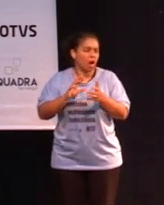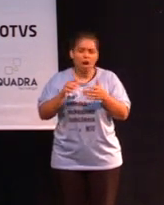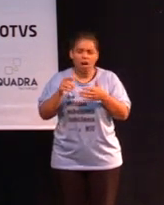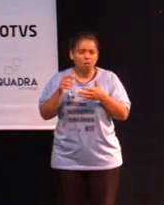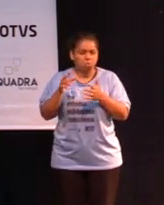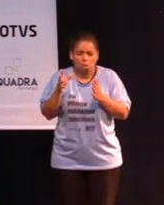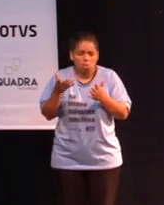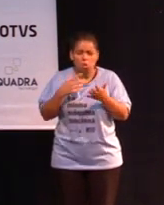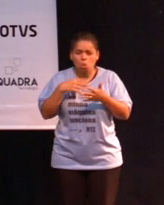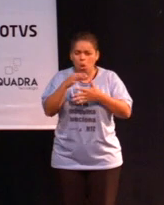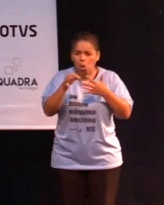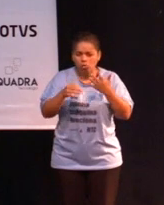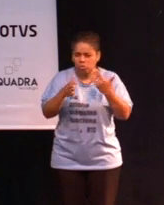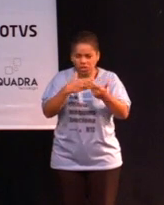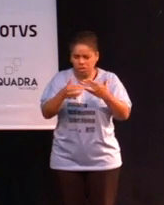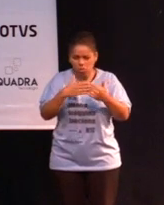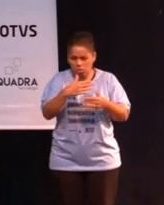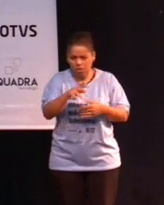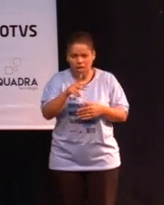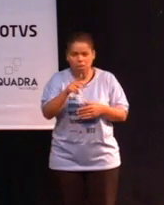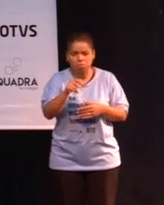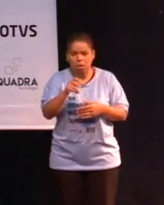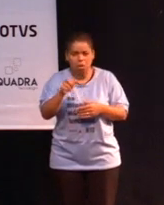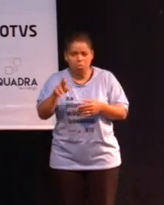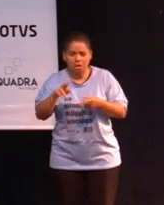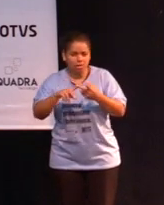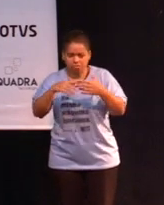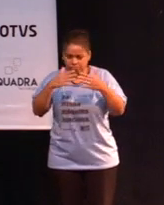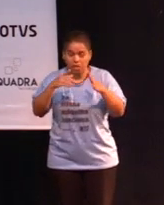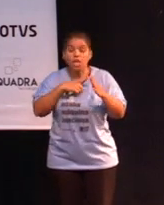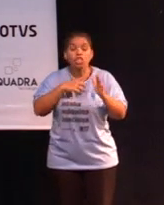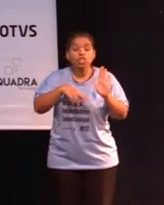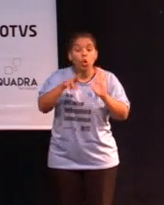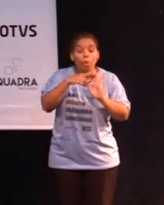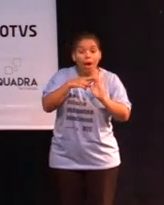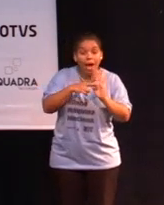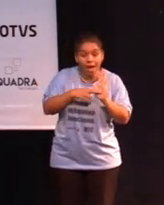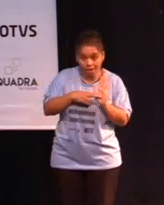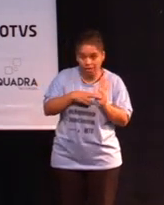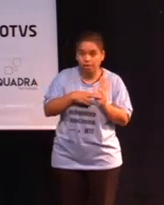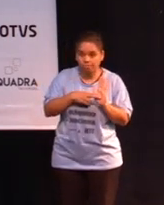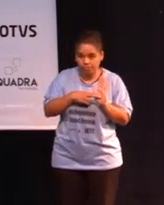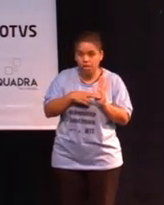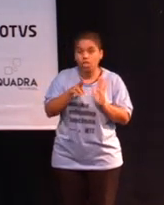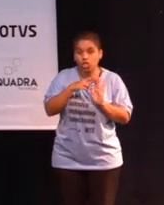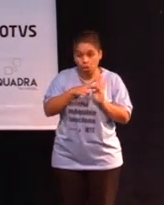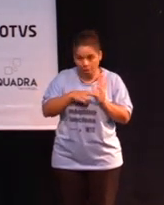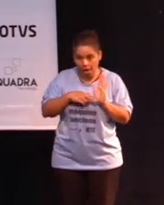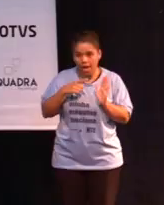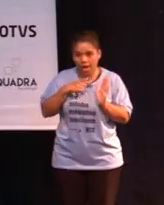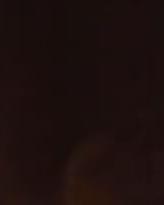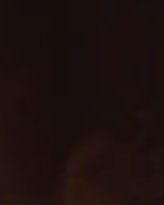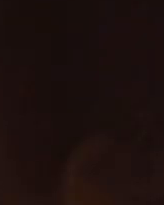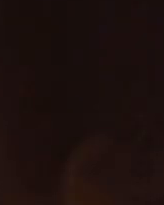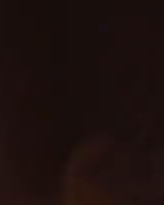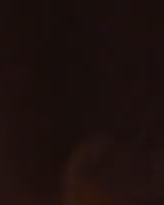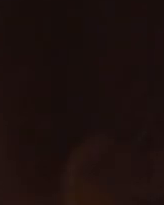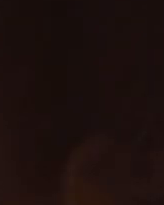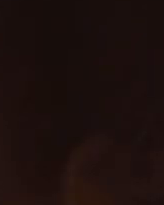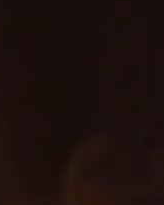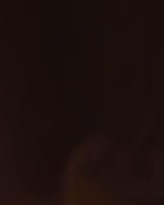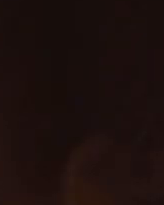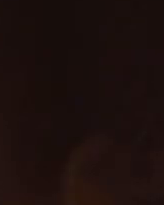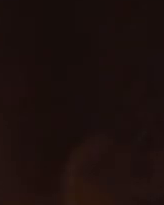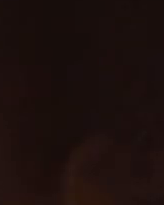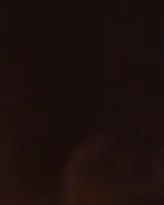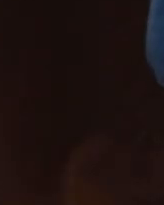ptf1 desses aí tinha uma regra um determinado um determinado instrução que ele dava lá que o que fazer só